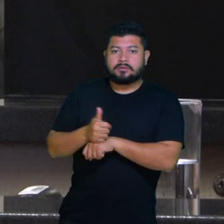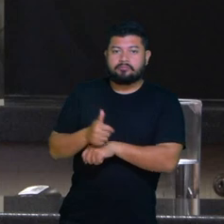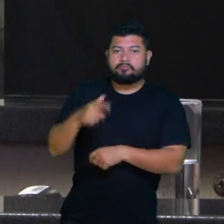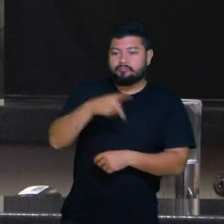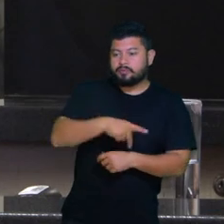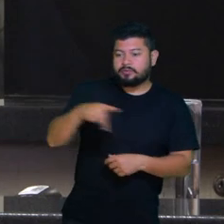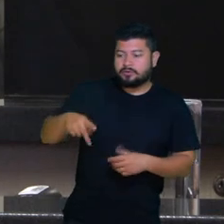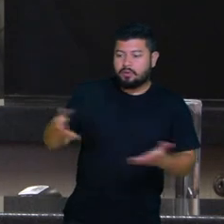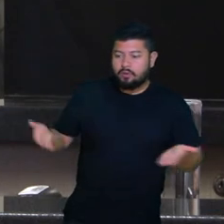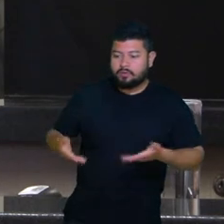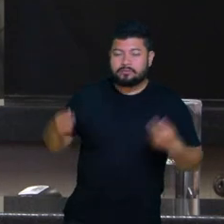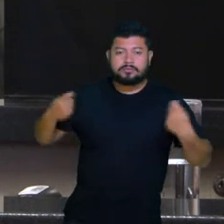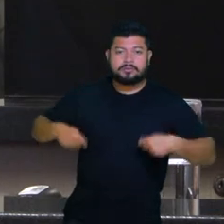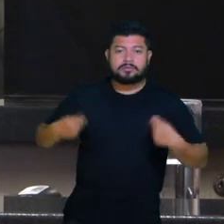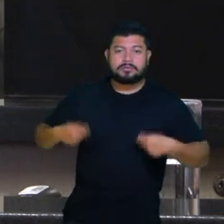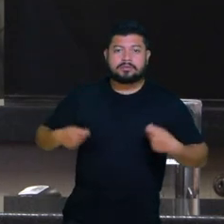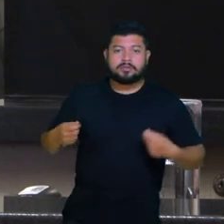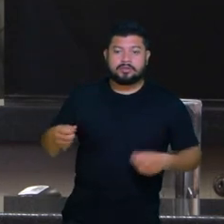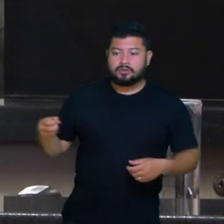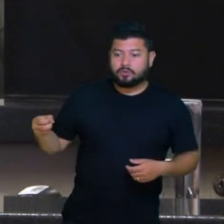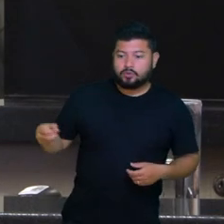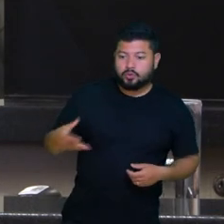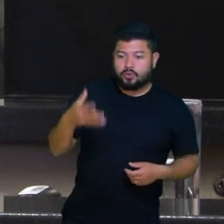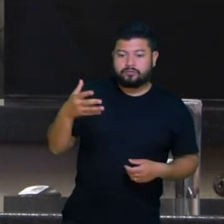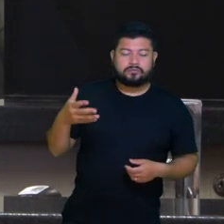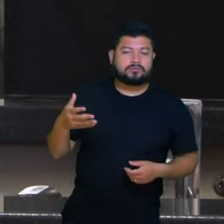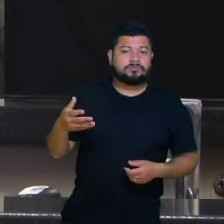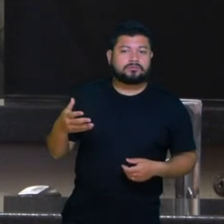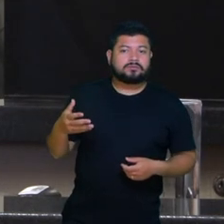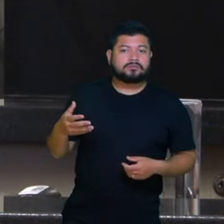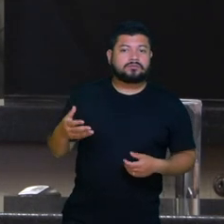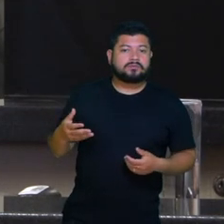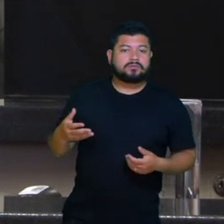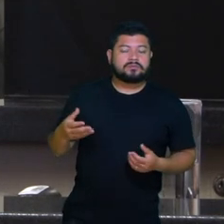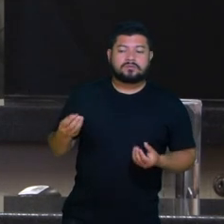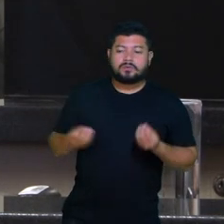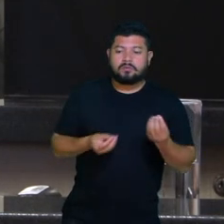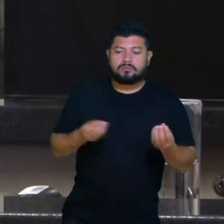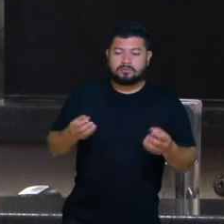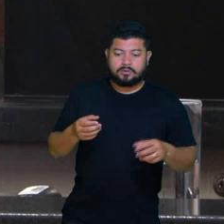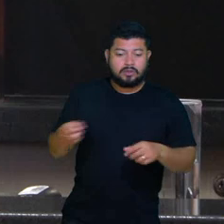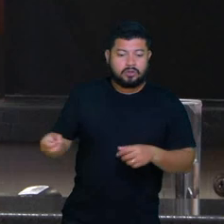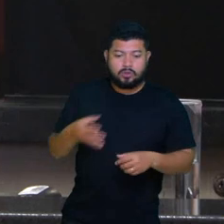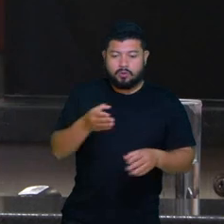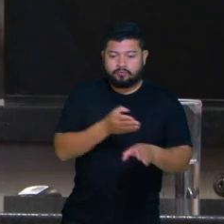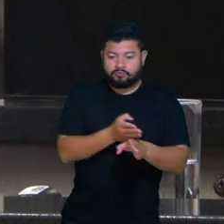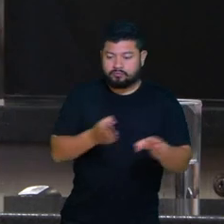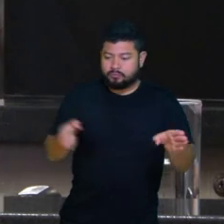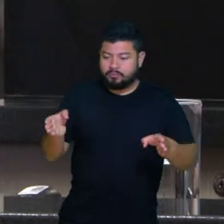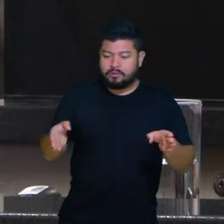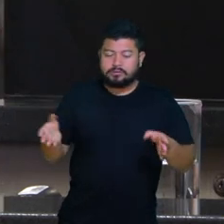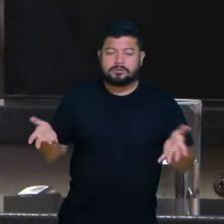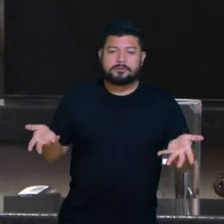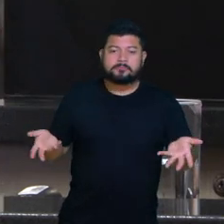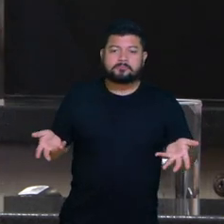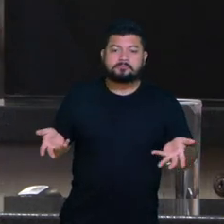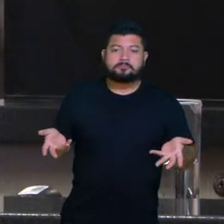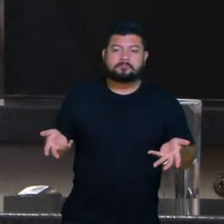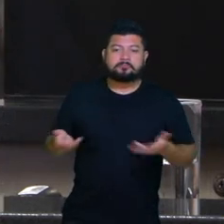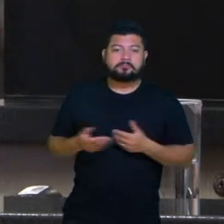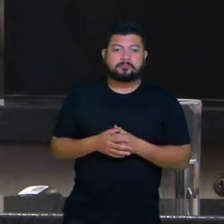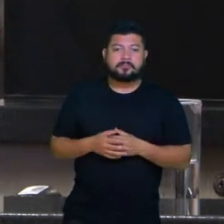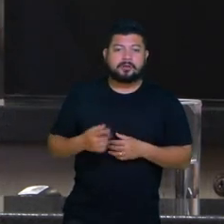necessário para esse novo contexto tá E aí a gente